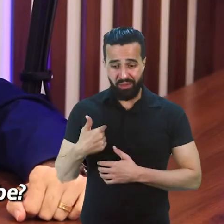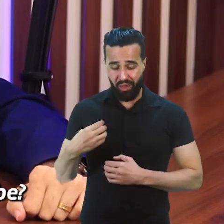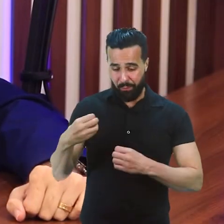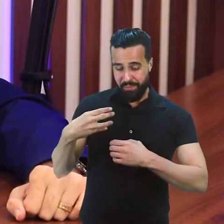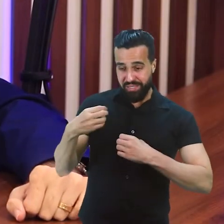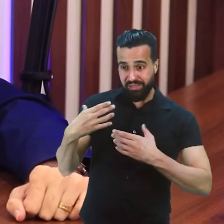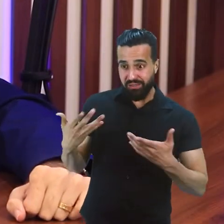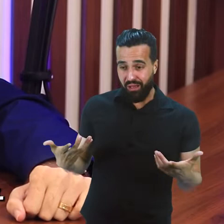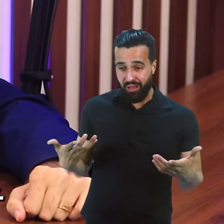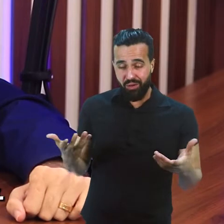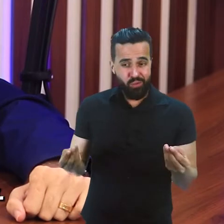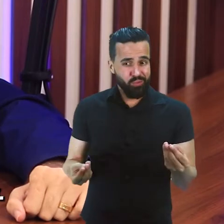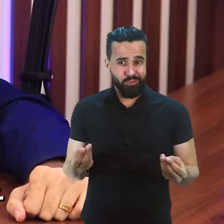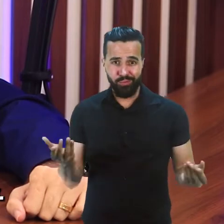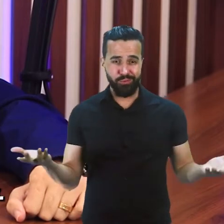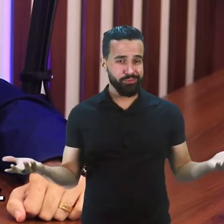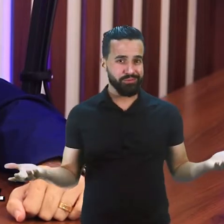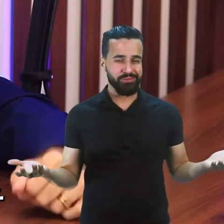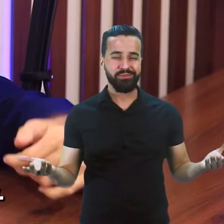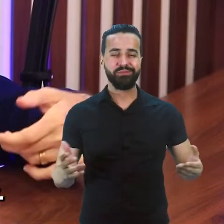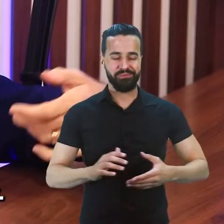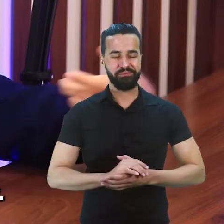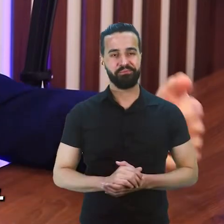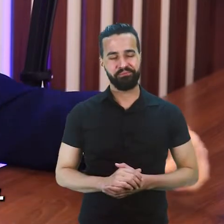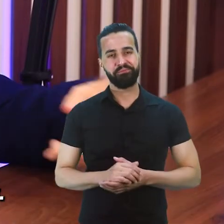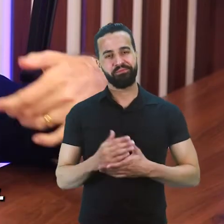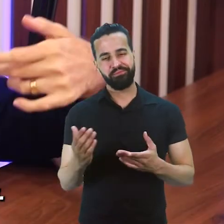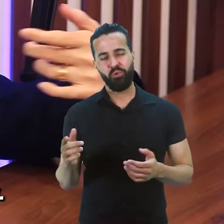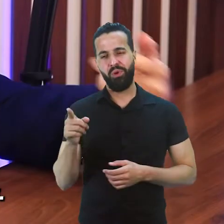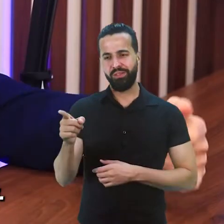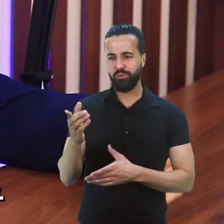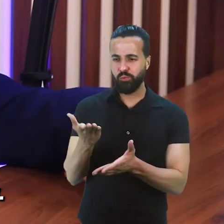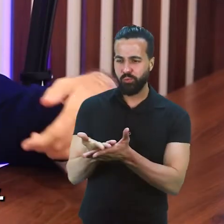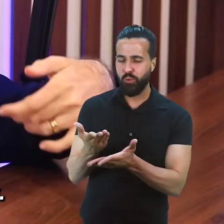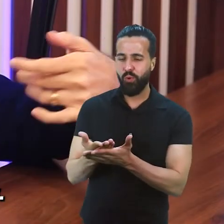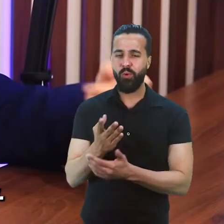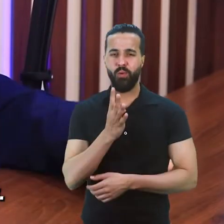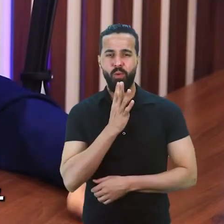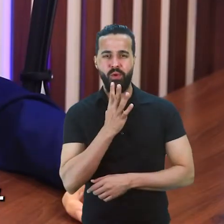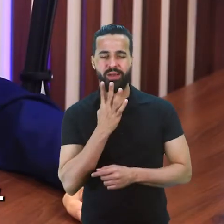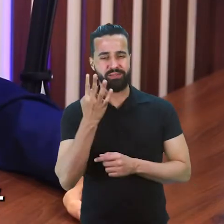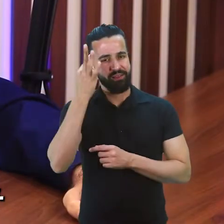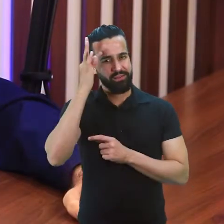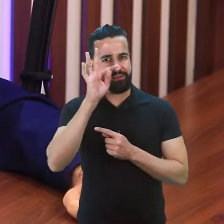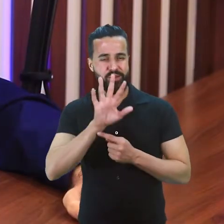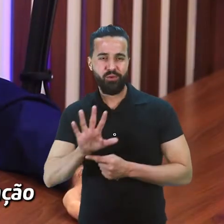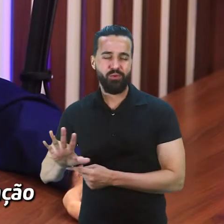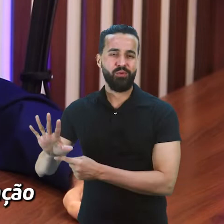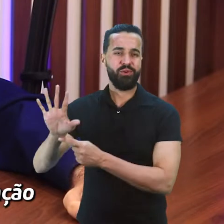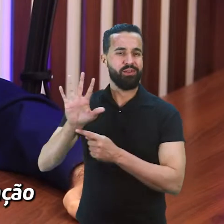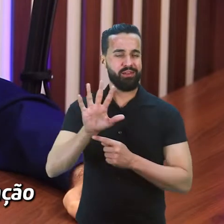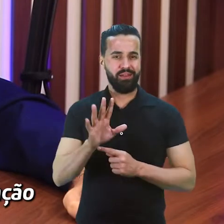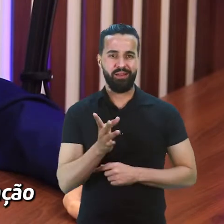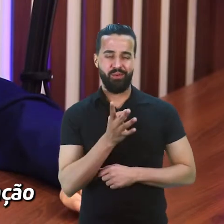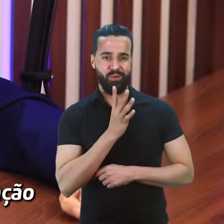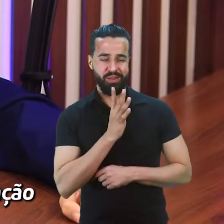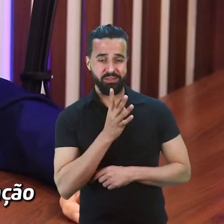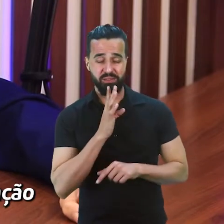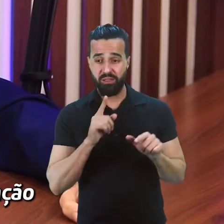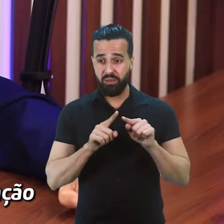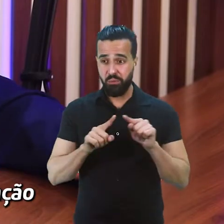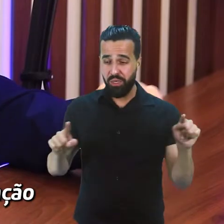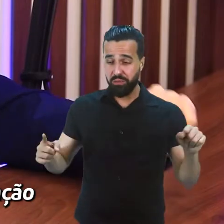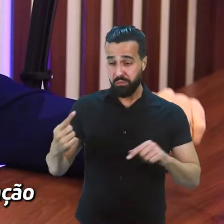caminho, sabe? Então, assim, lógico, né? Ele estudou, ele conhece a teoria. Você acha que a troca de experiência era mais eficaz? Só que eu achava que a